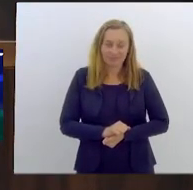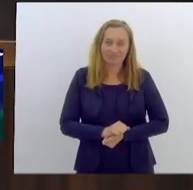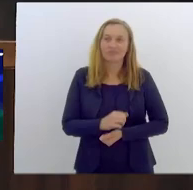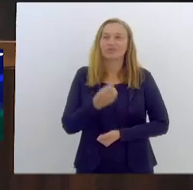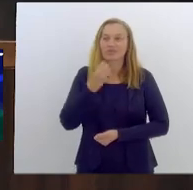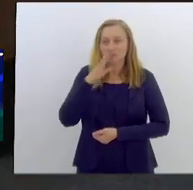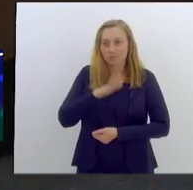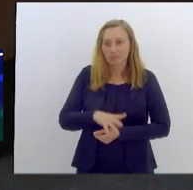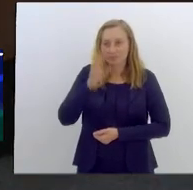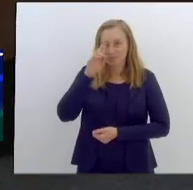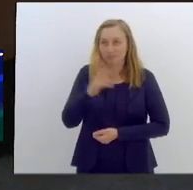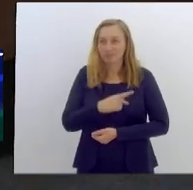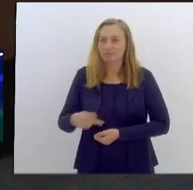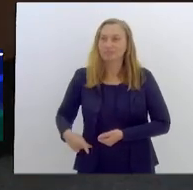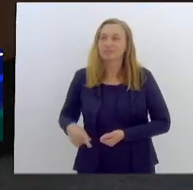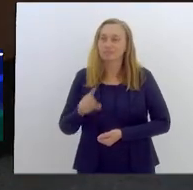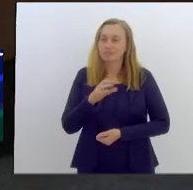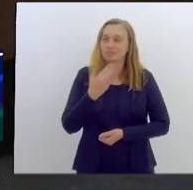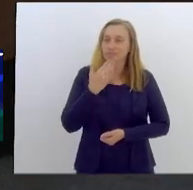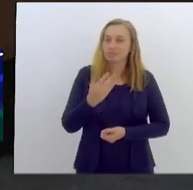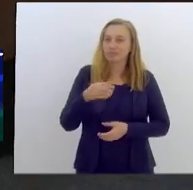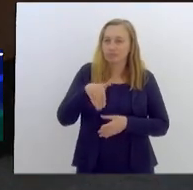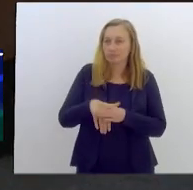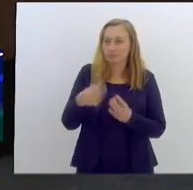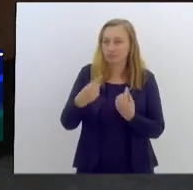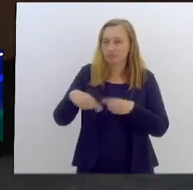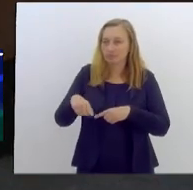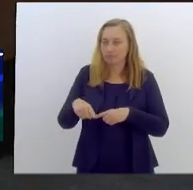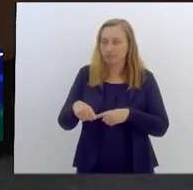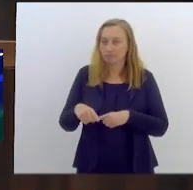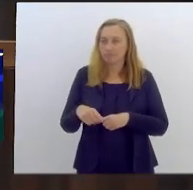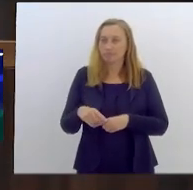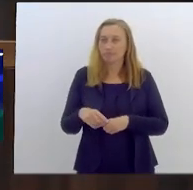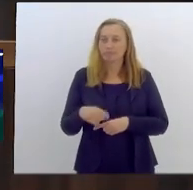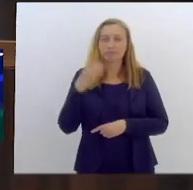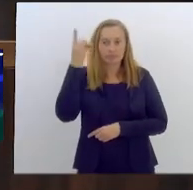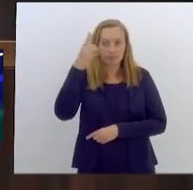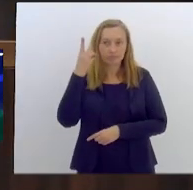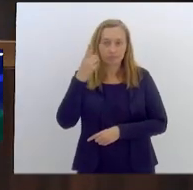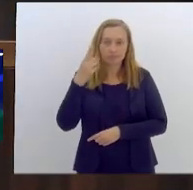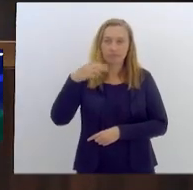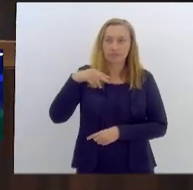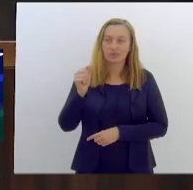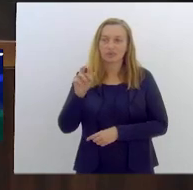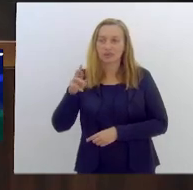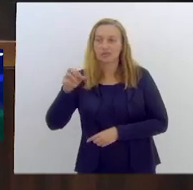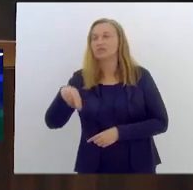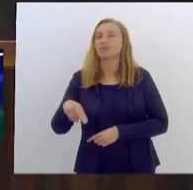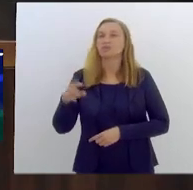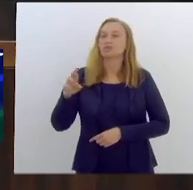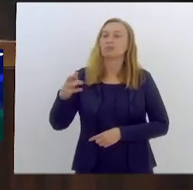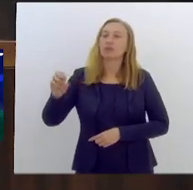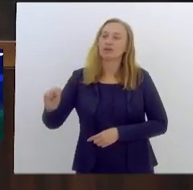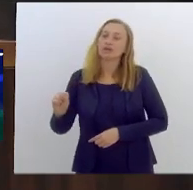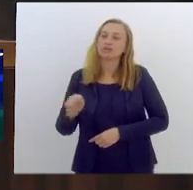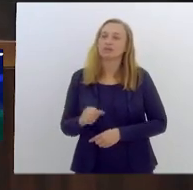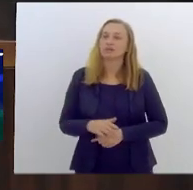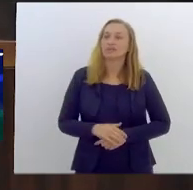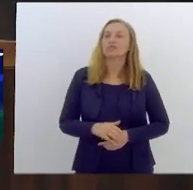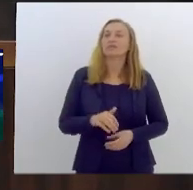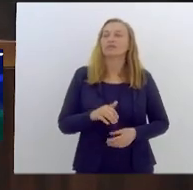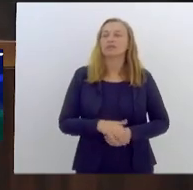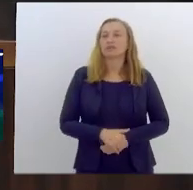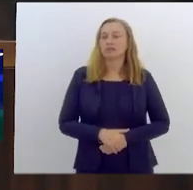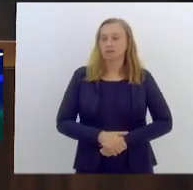Presidente, boa tarde. Por gentileza, tarde. Só consignar o voto contrário. Voto contrário. Deputado Anderson Moraes, obrigado. Consignado o voto